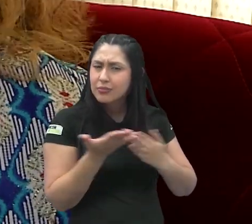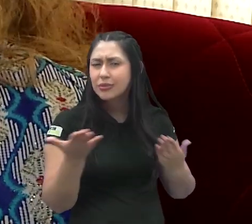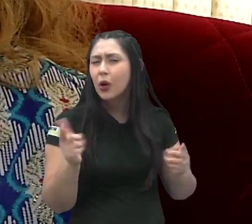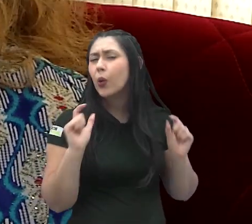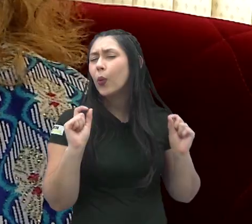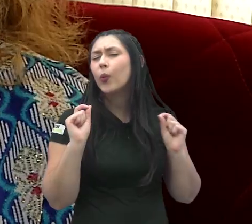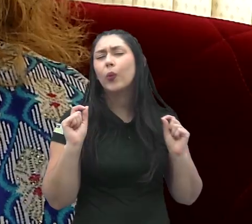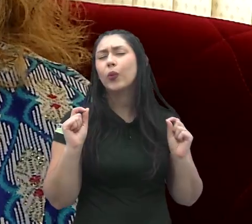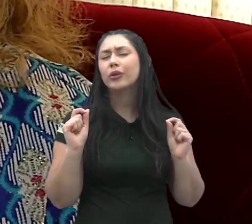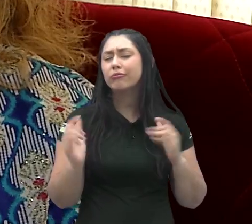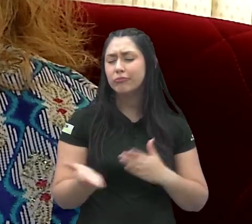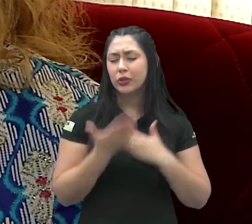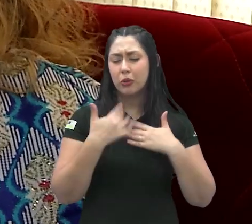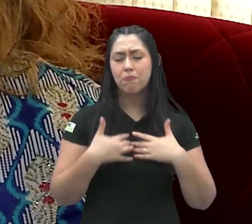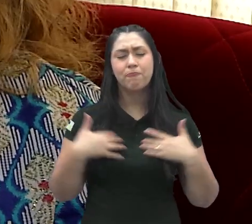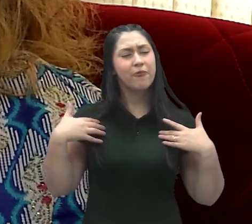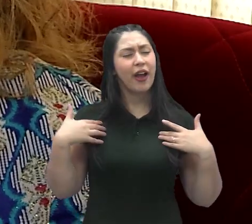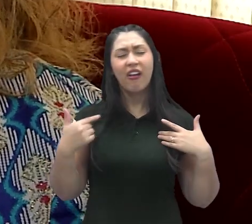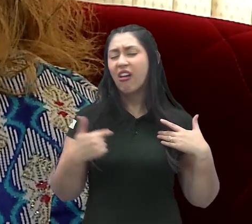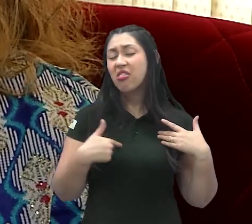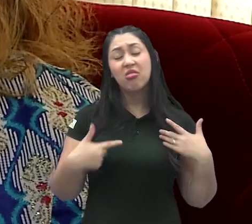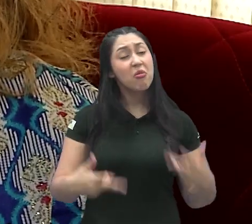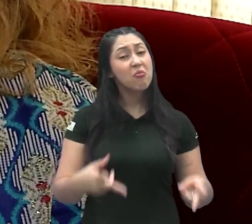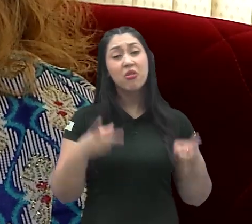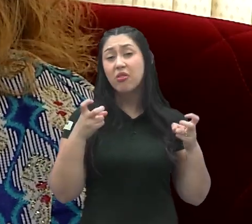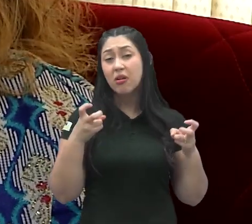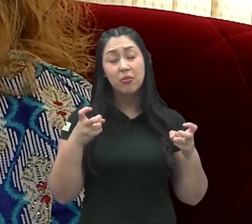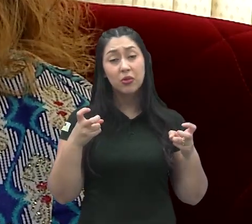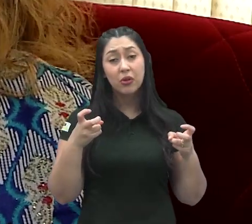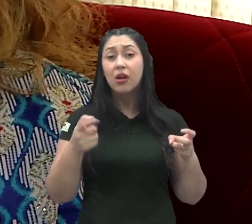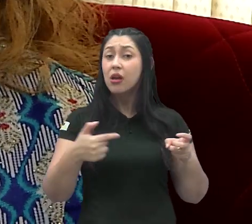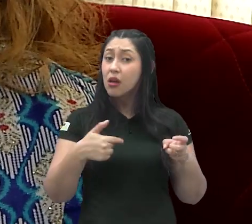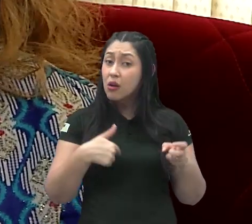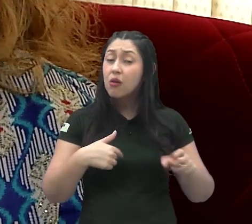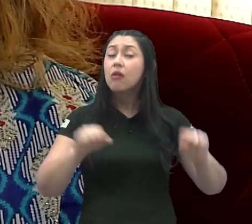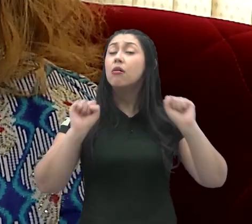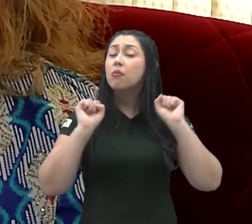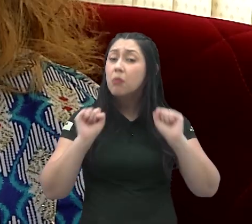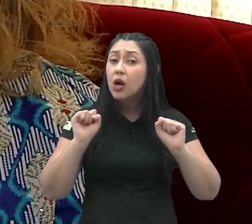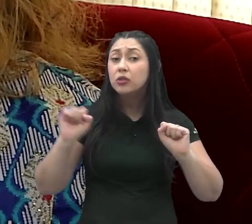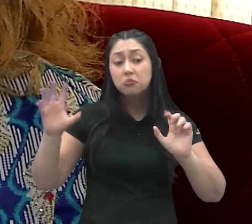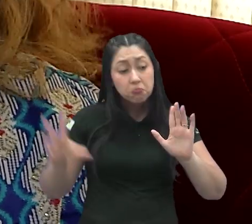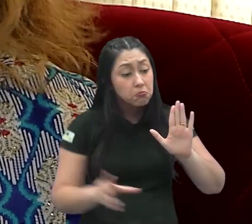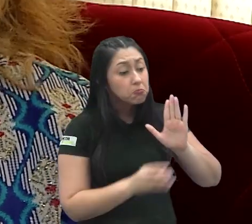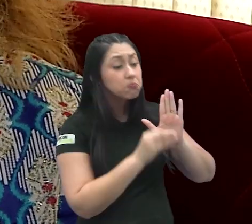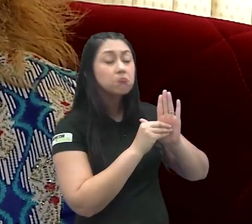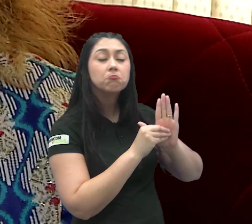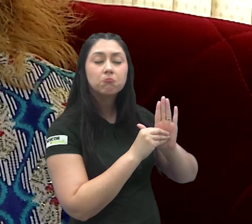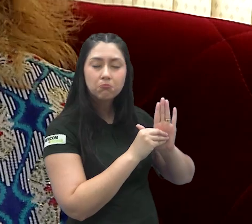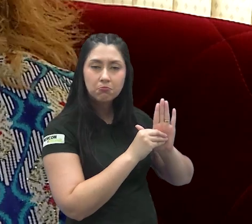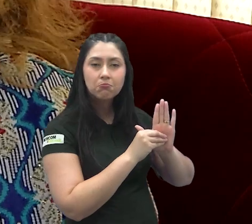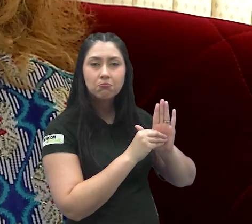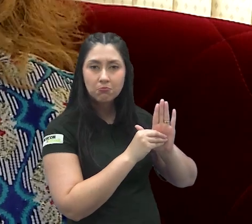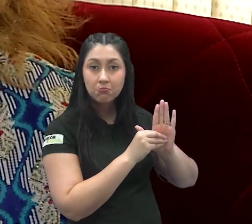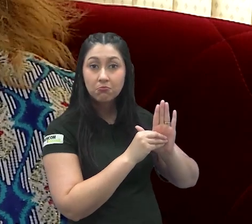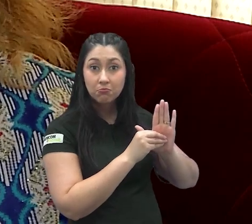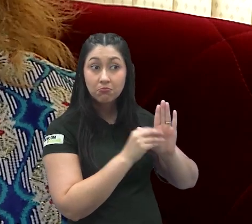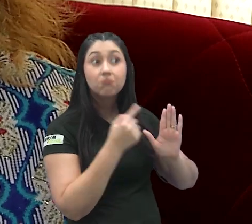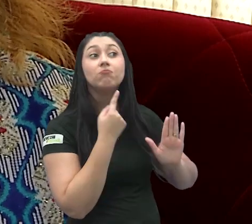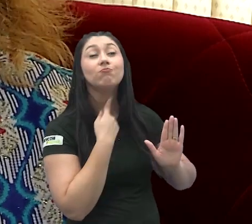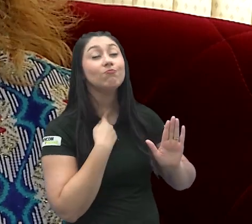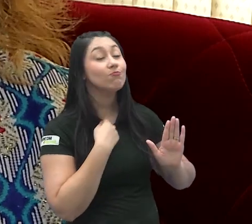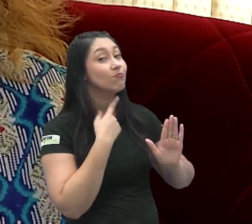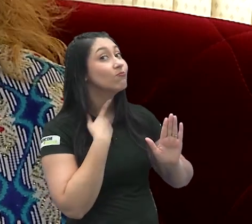que pode me fazer bem, que tem escapado dos meus sentidos e eu posso sim incluir na minha